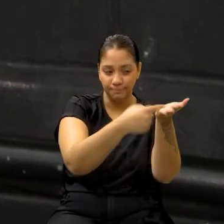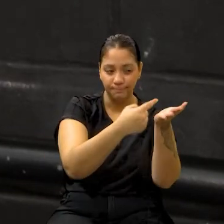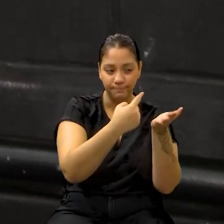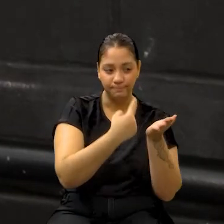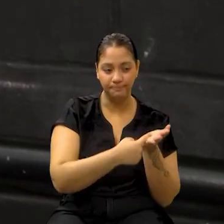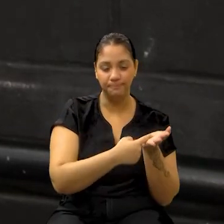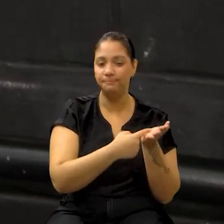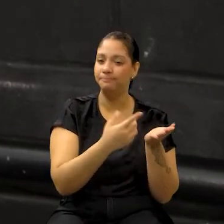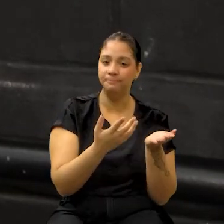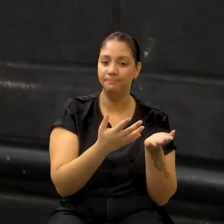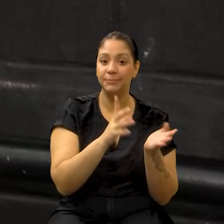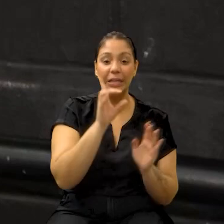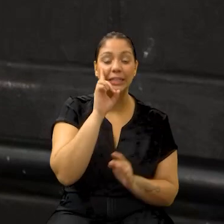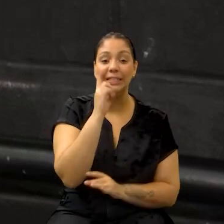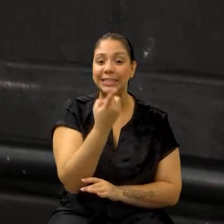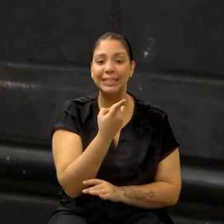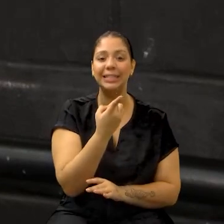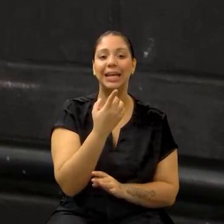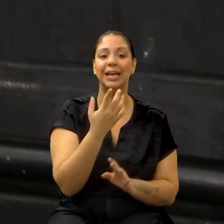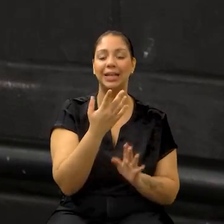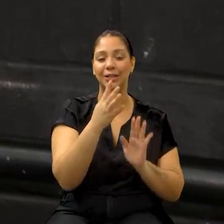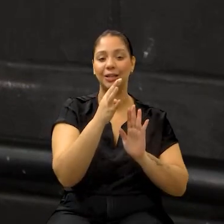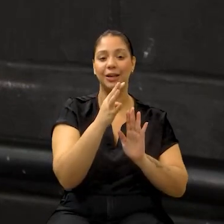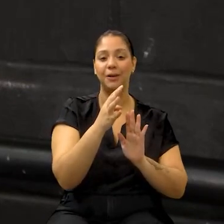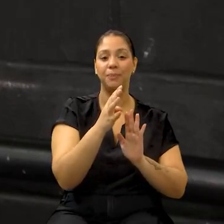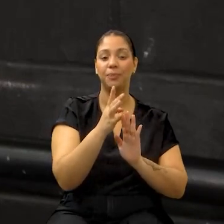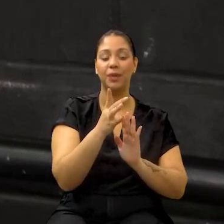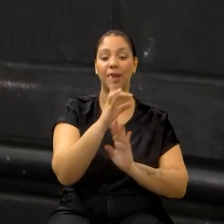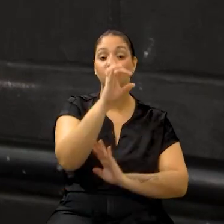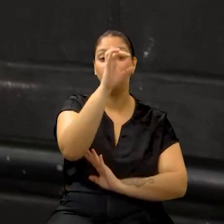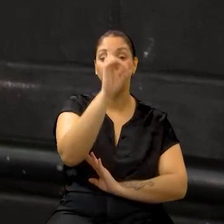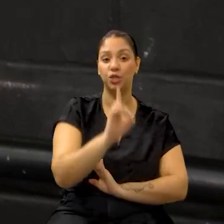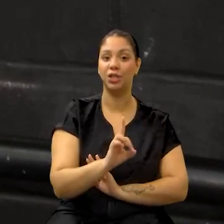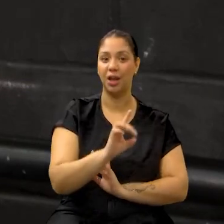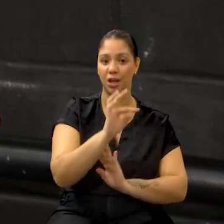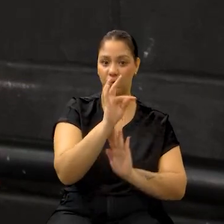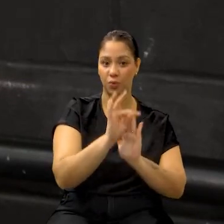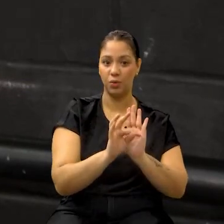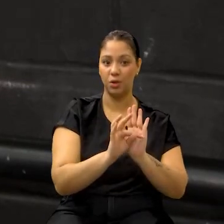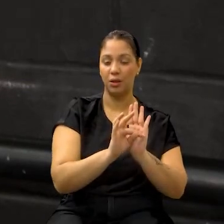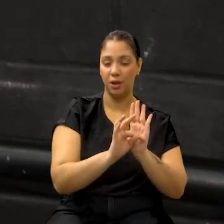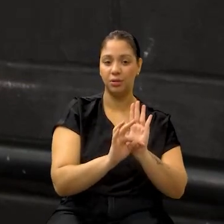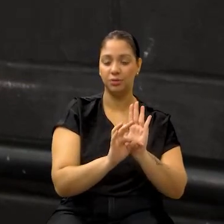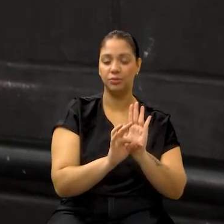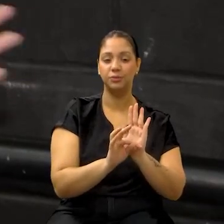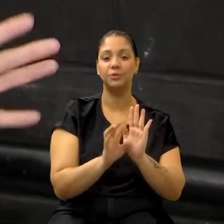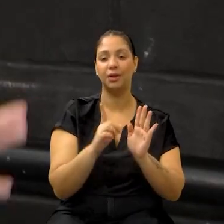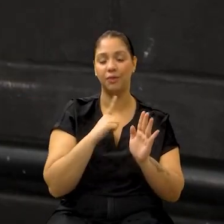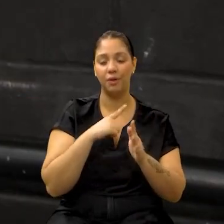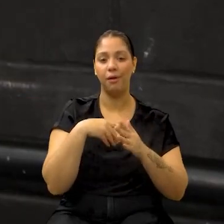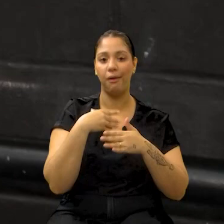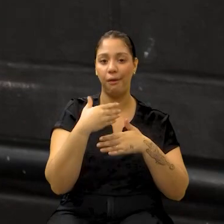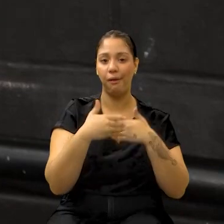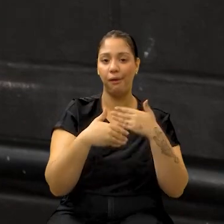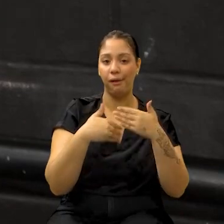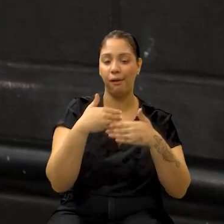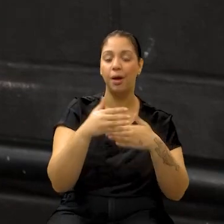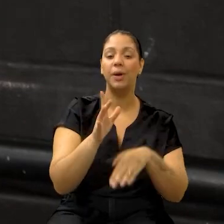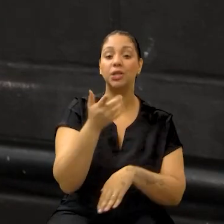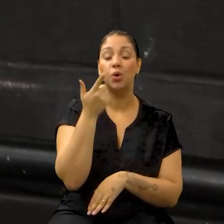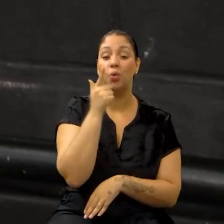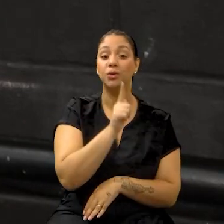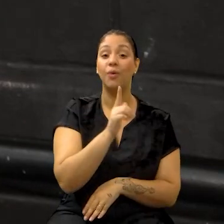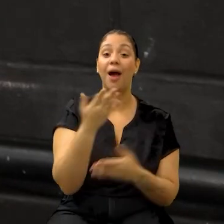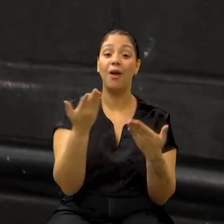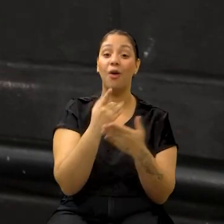negociaram com ele os direitos da peça. Foi uma negociação um pouco longa, que se arrastou assim, mas a